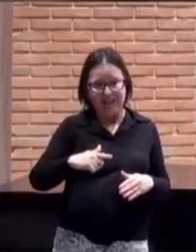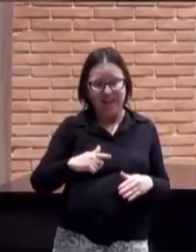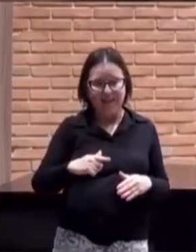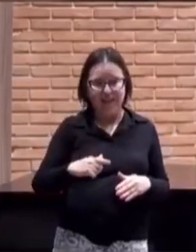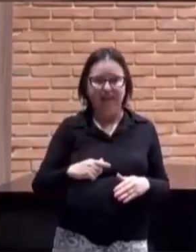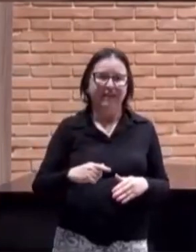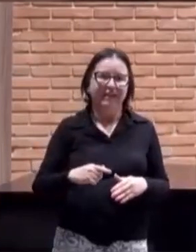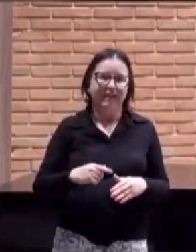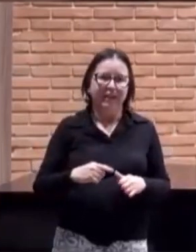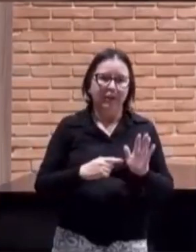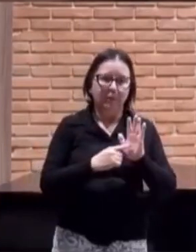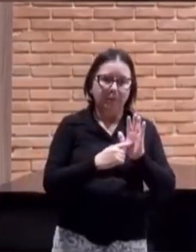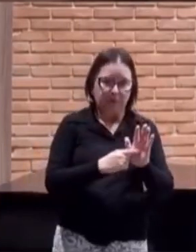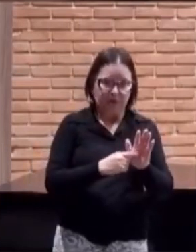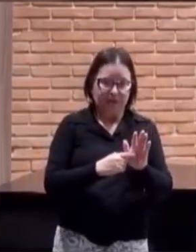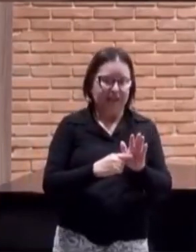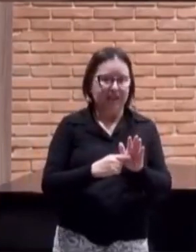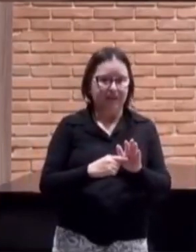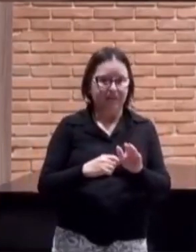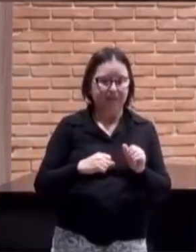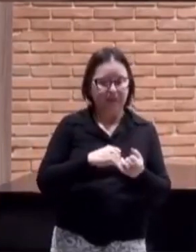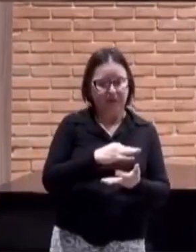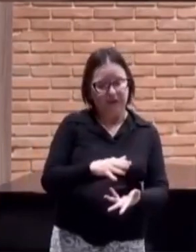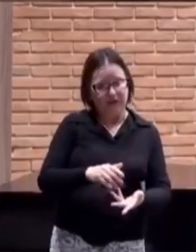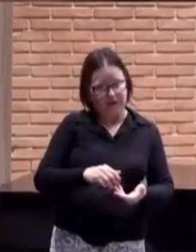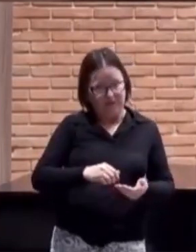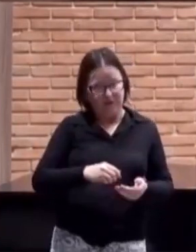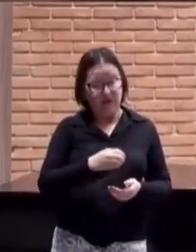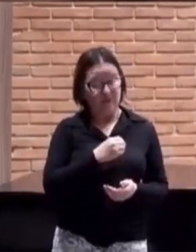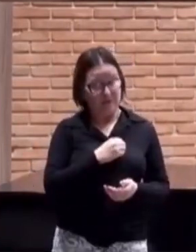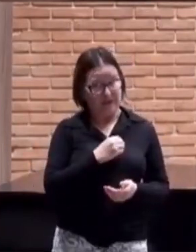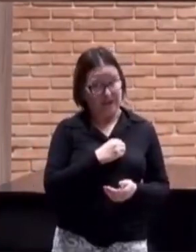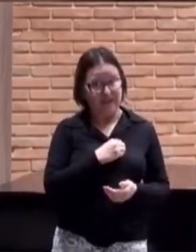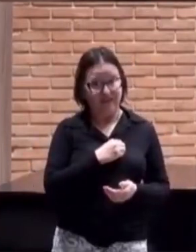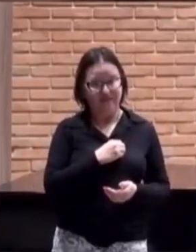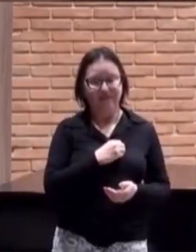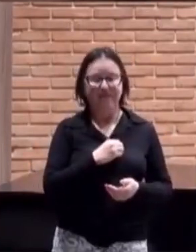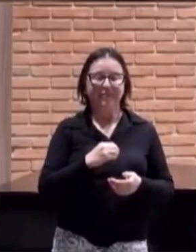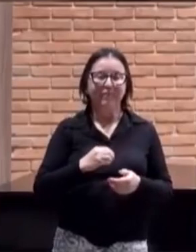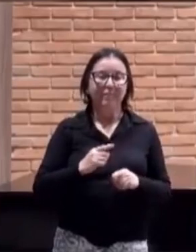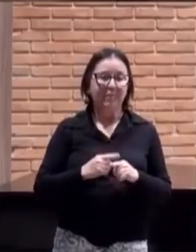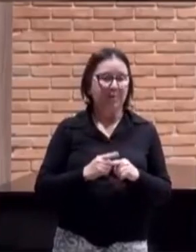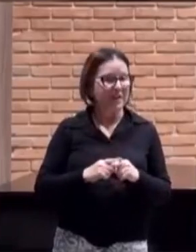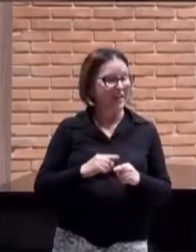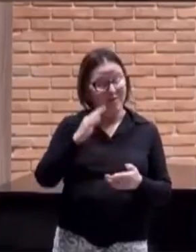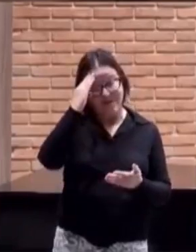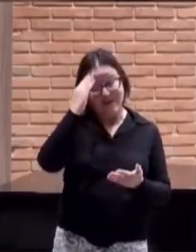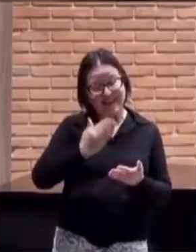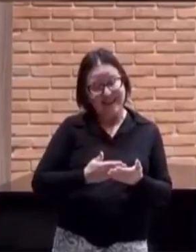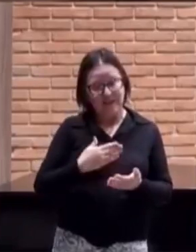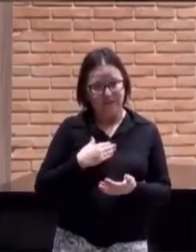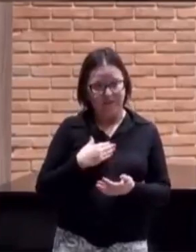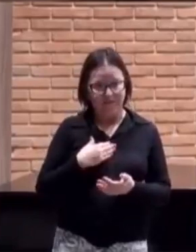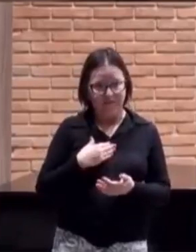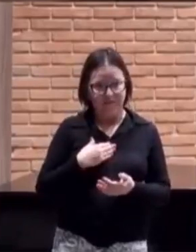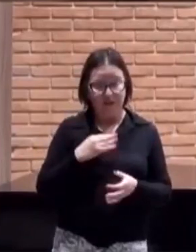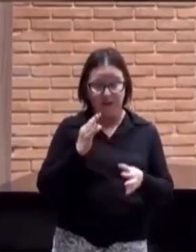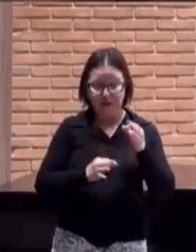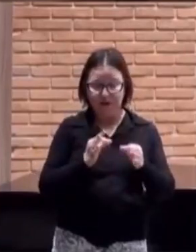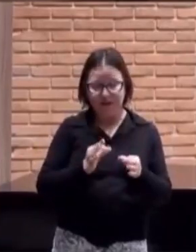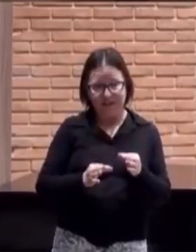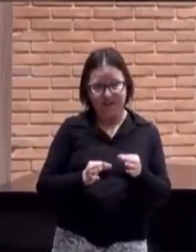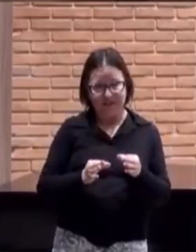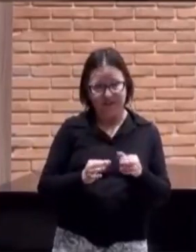da justiça e do juízo. Do pecado, porque não crê em mim. Da